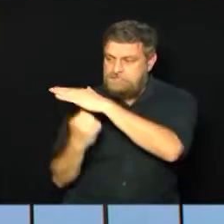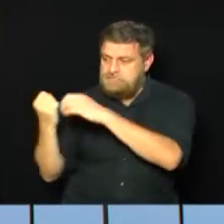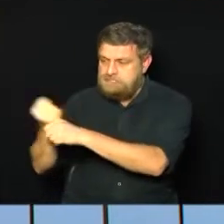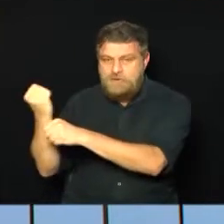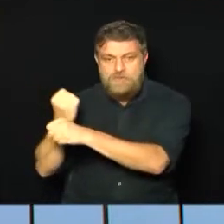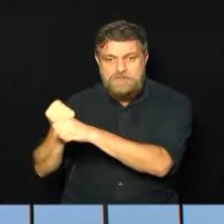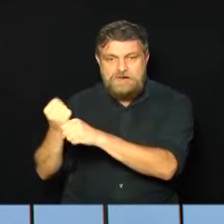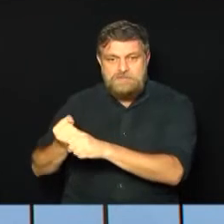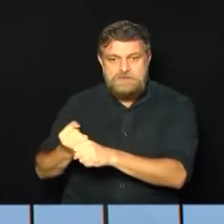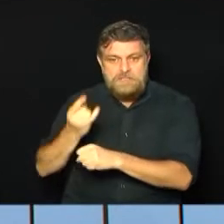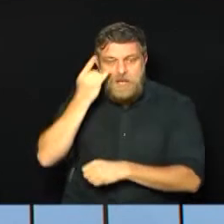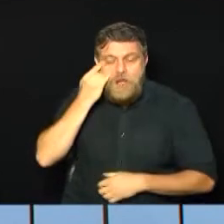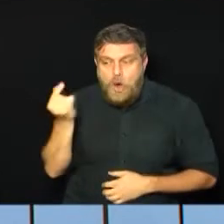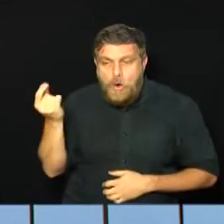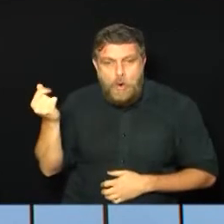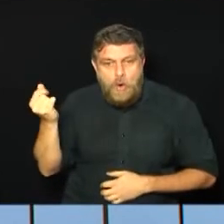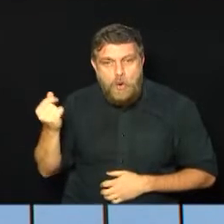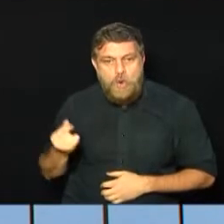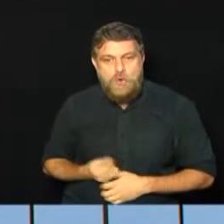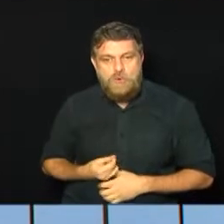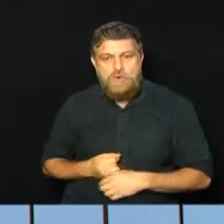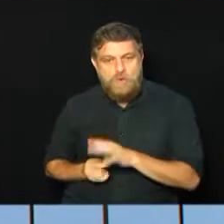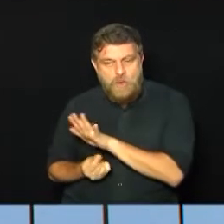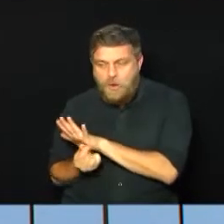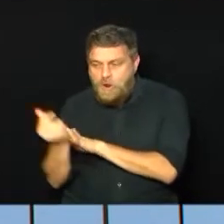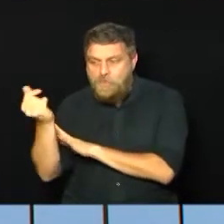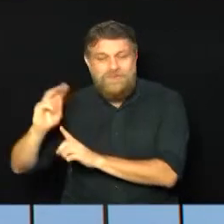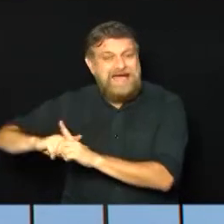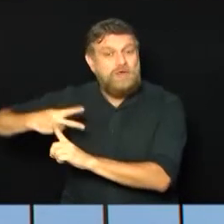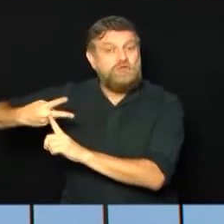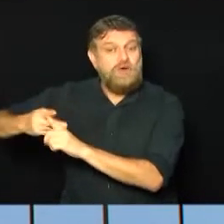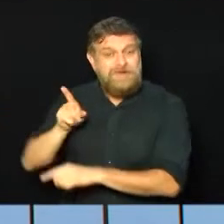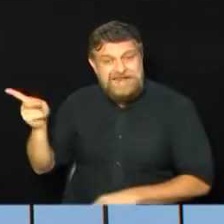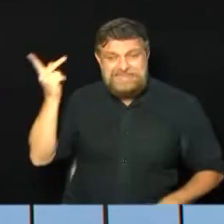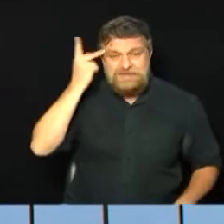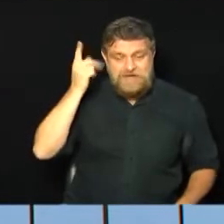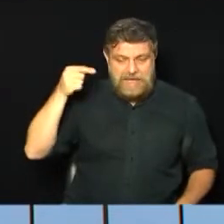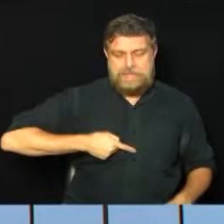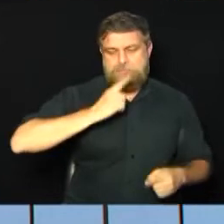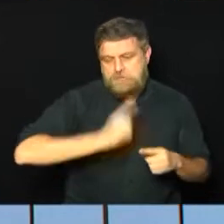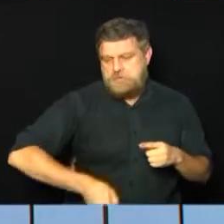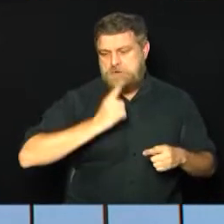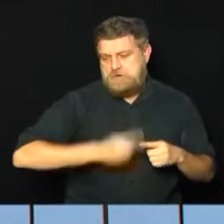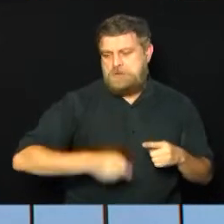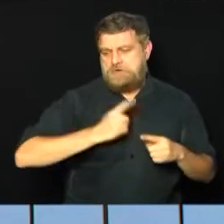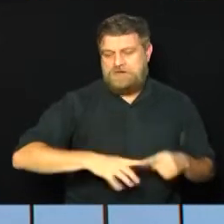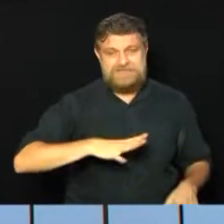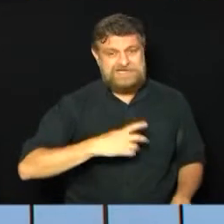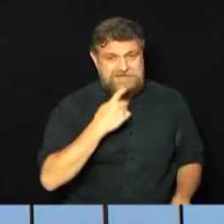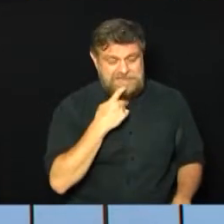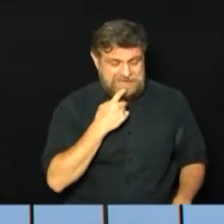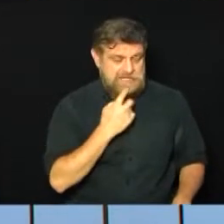né? Por quê? Porque você via a lei e a coisa não fechava a conta. Era tanta restrição. Não pode fazer isso, não pode fazer aquilo, não pode fazer aquilo. E lá podia fazer